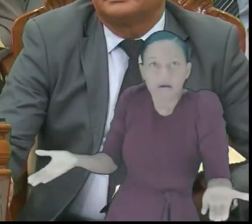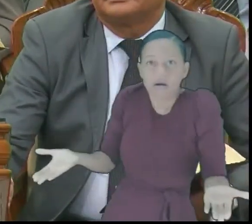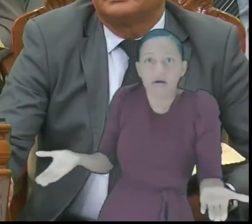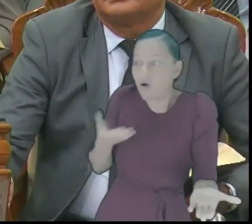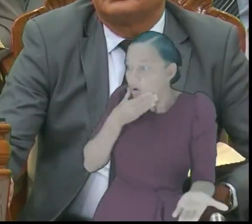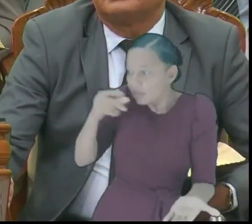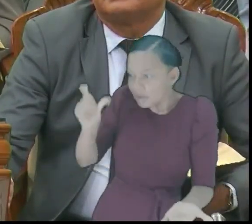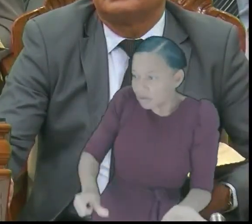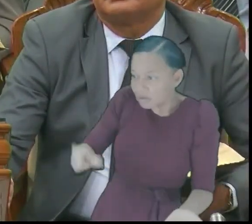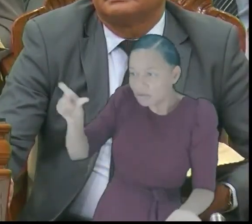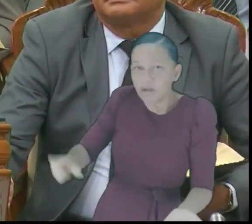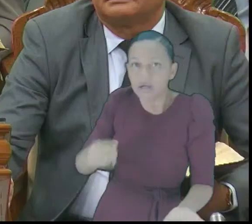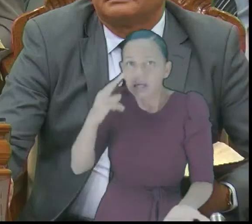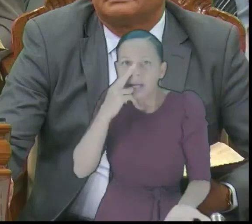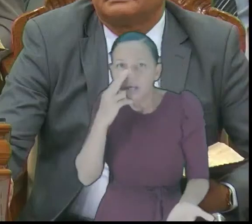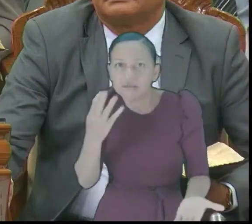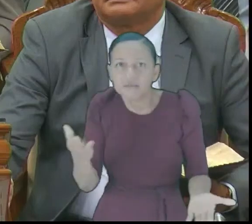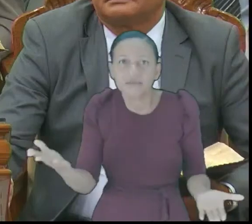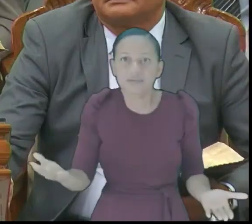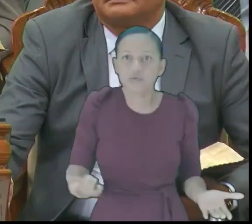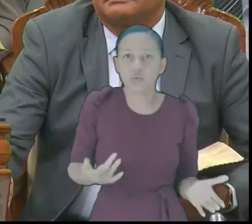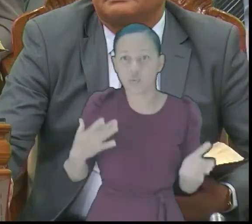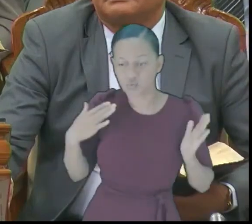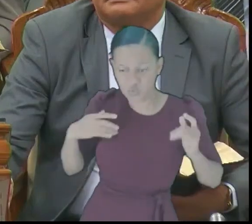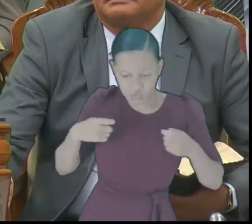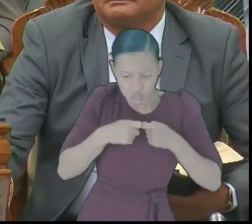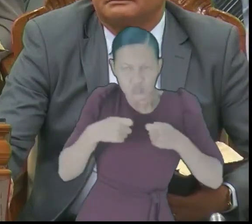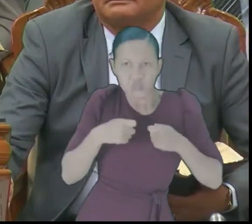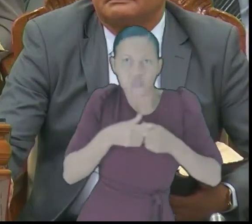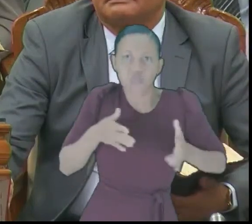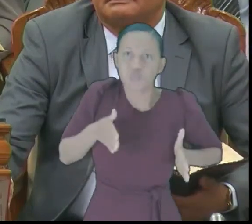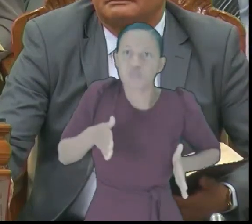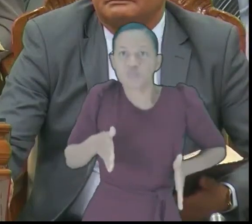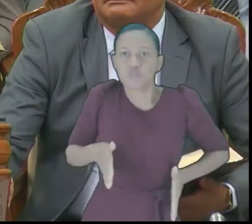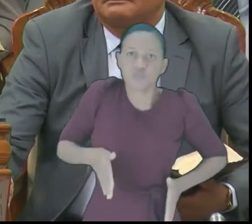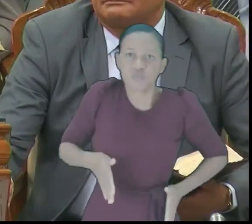rapazes crentes que estão vestindo roupas cocotinha.